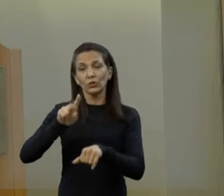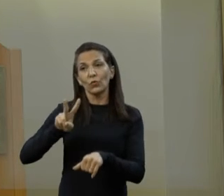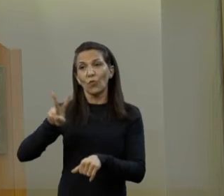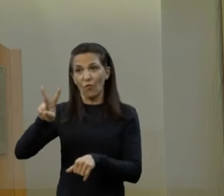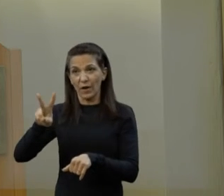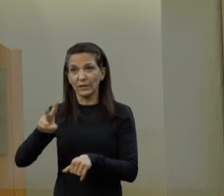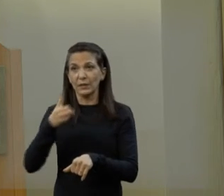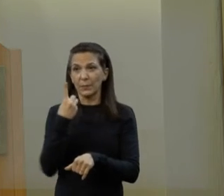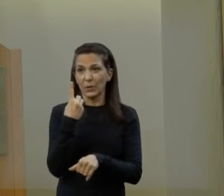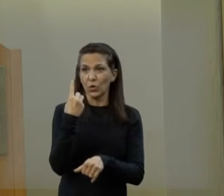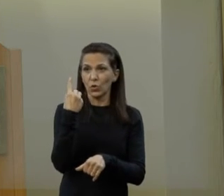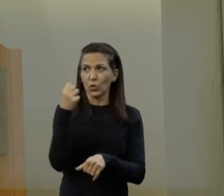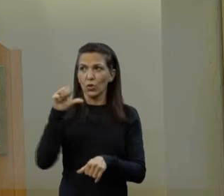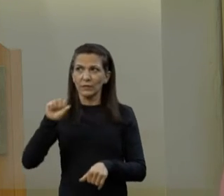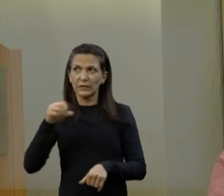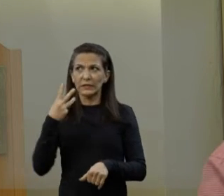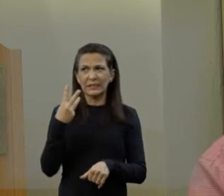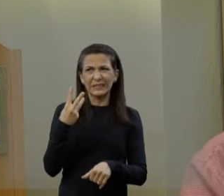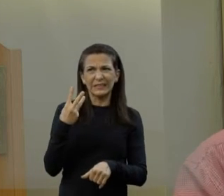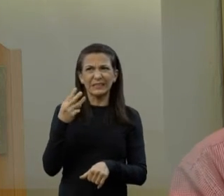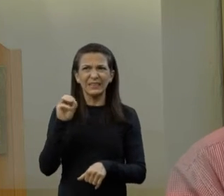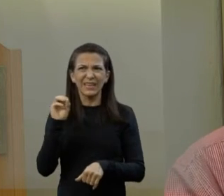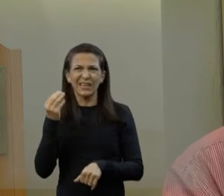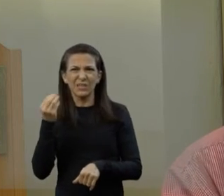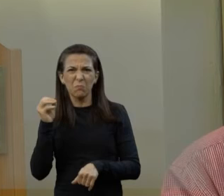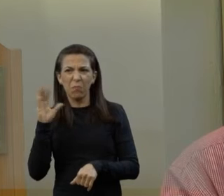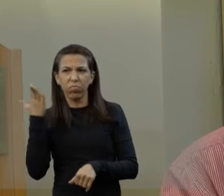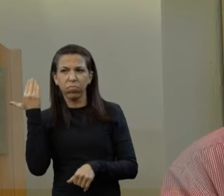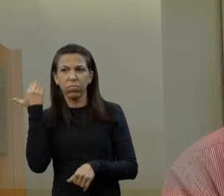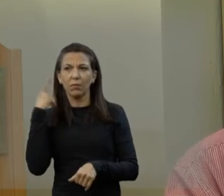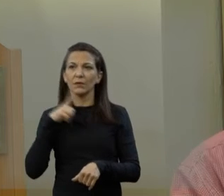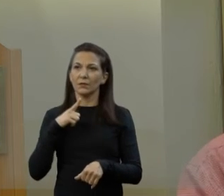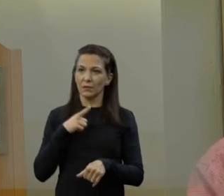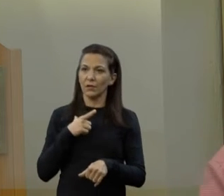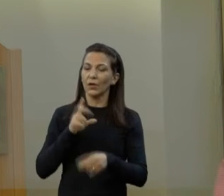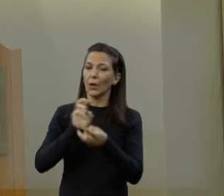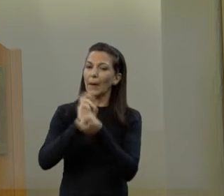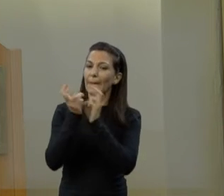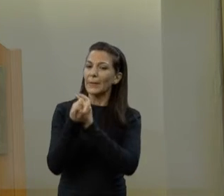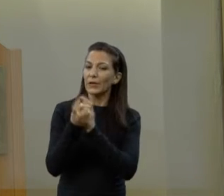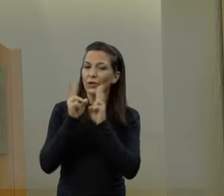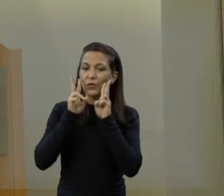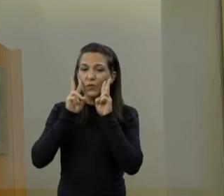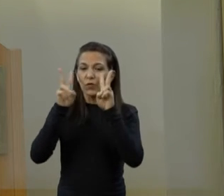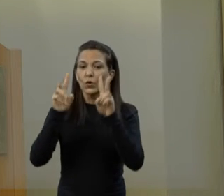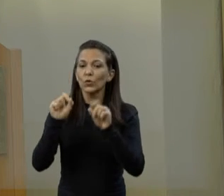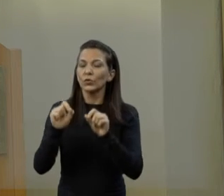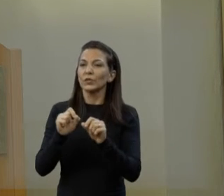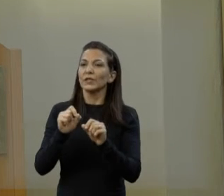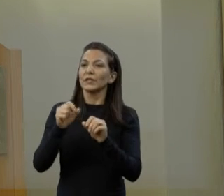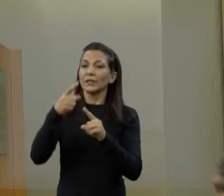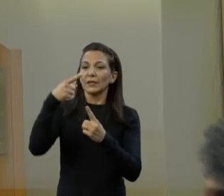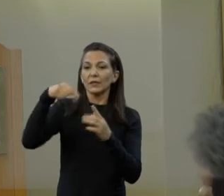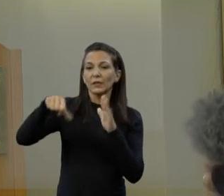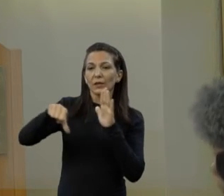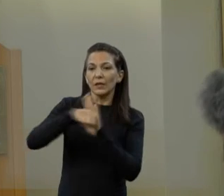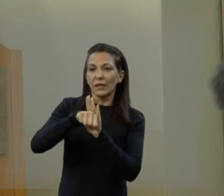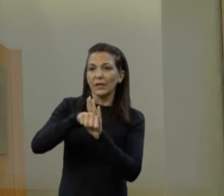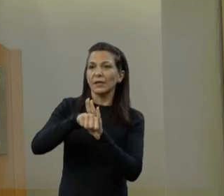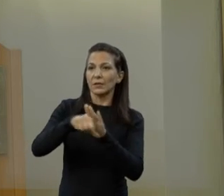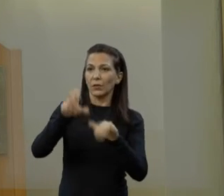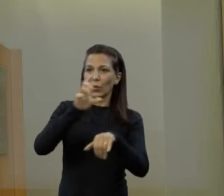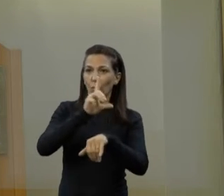em 1930 e pouco e olhando uma prática de capoeira tirou isso da tipificação Penal